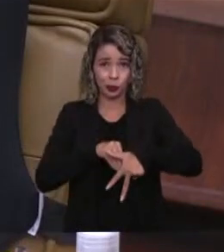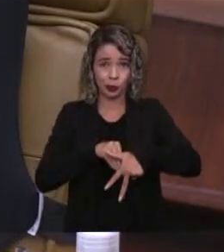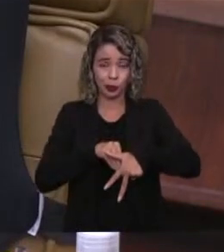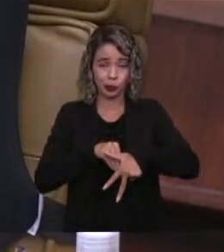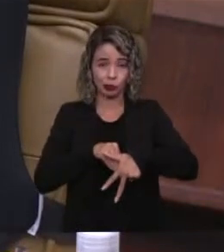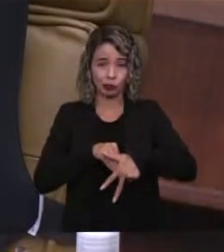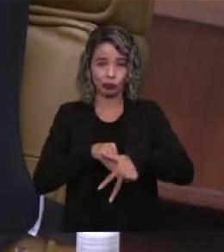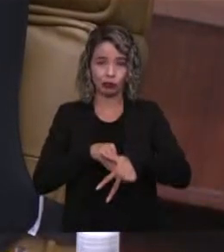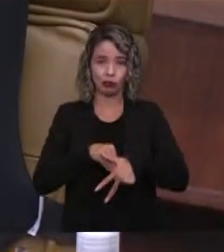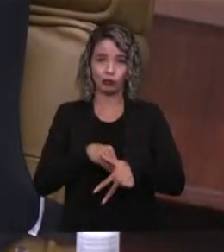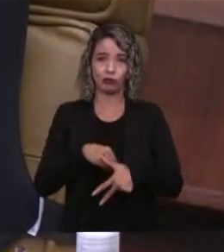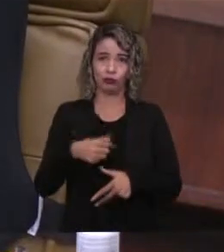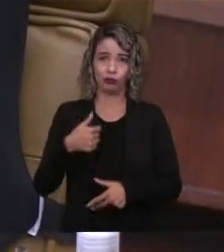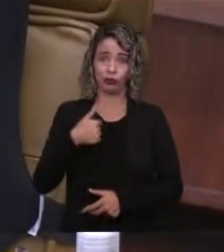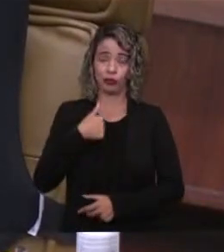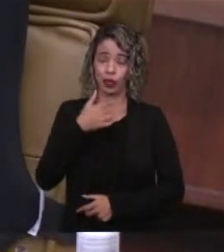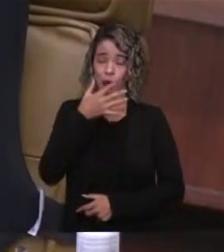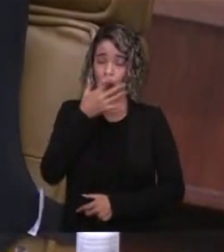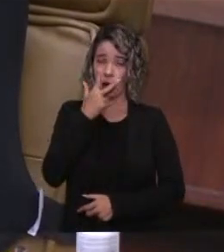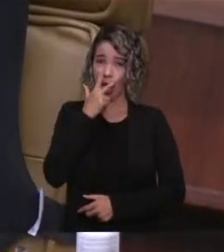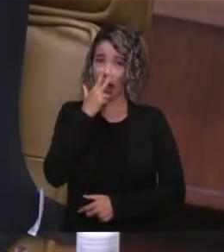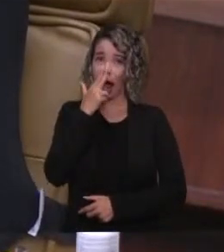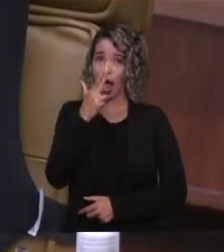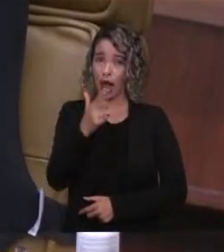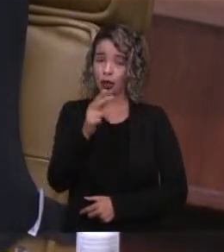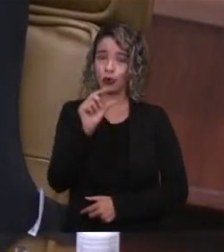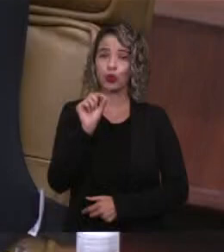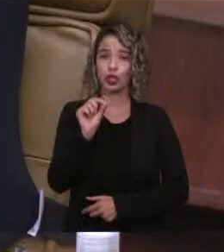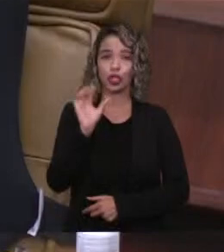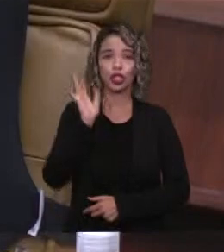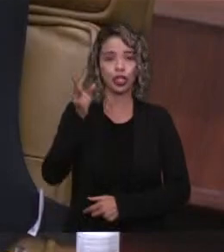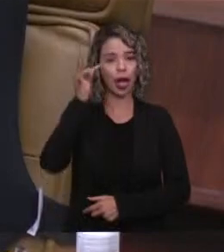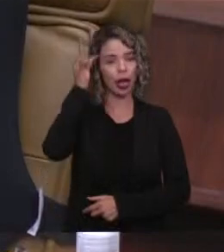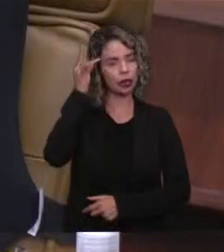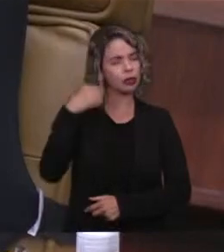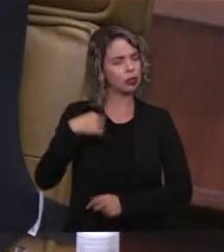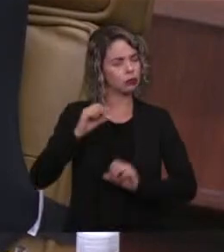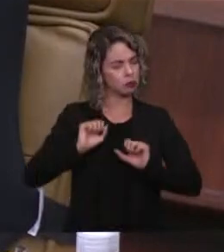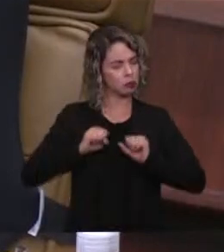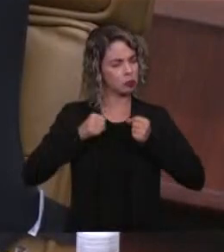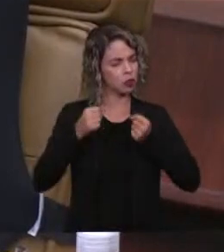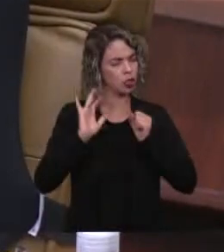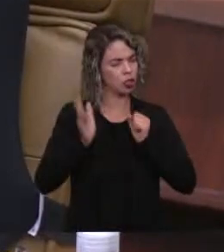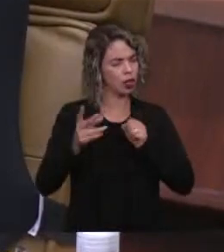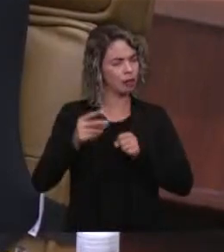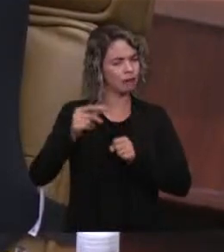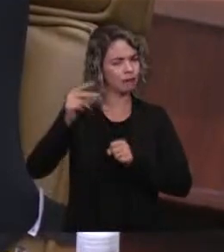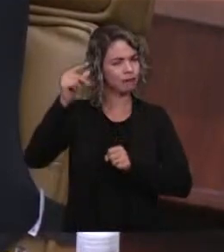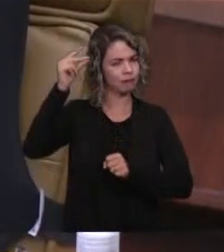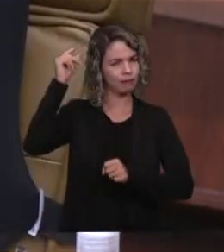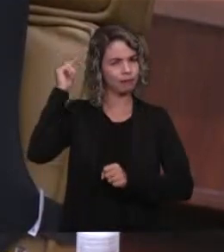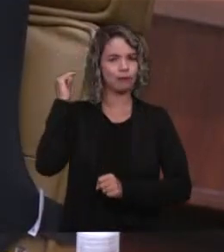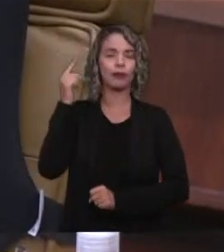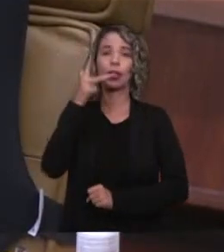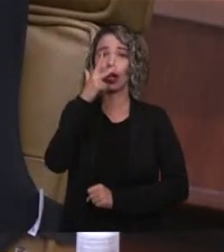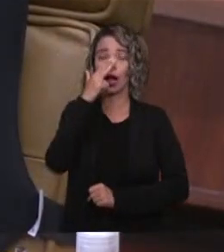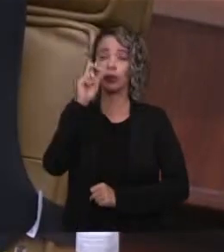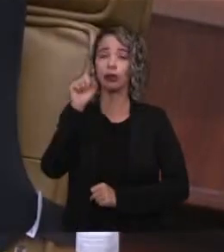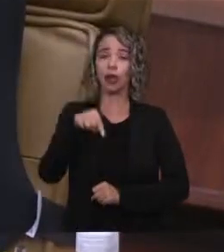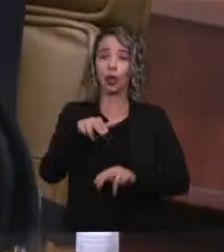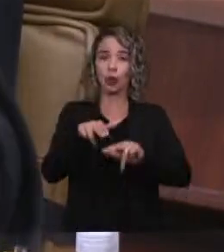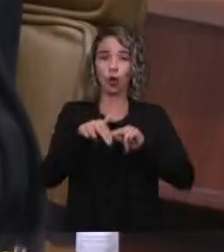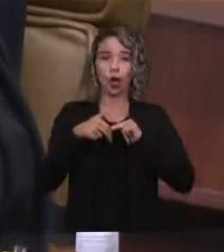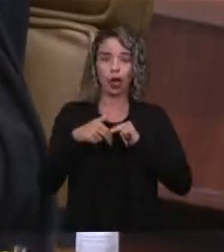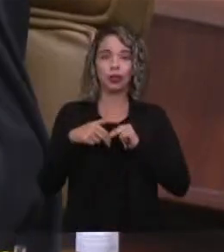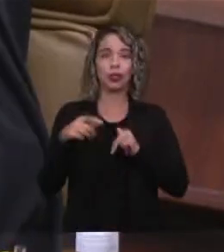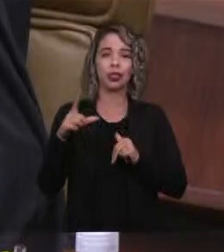eu tenho uma tese, que já é uma tese que eu defendo há muito tempo, e penso que é fruto até